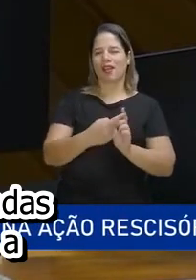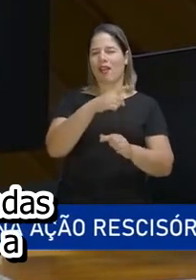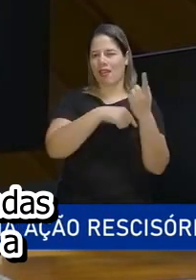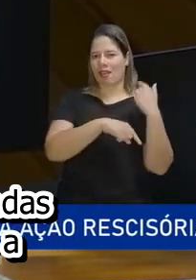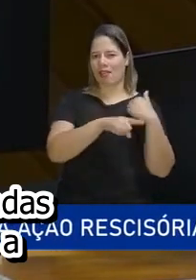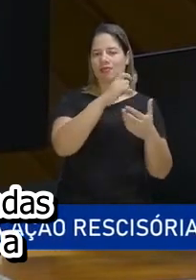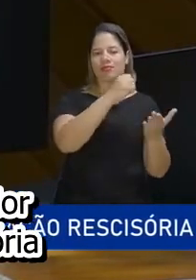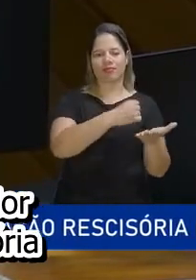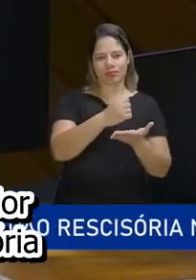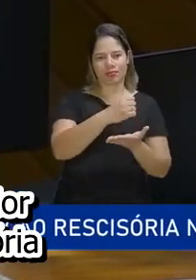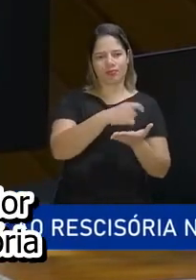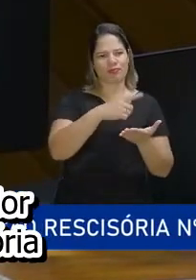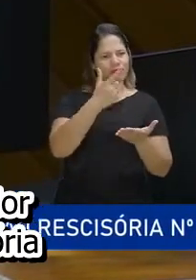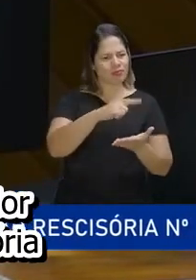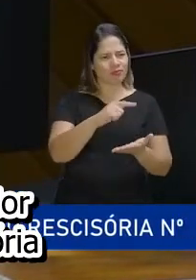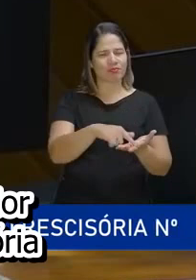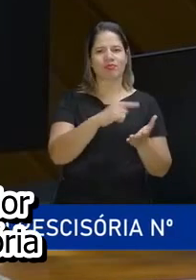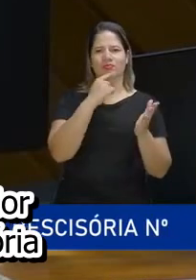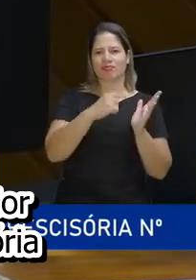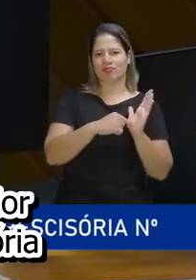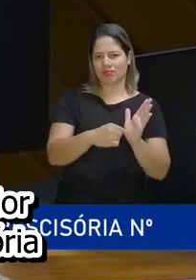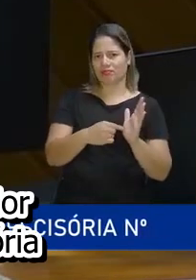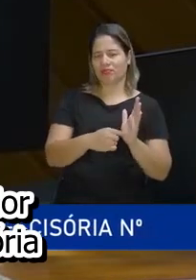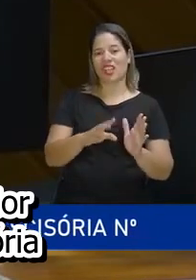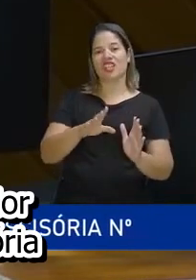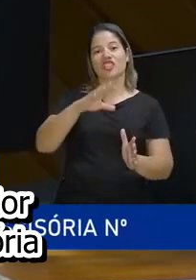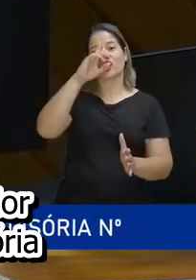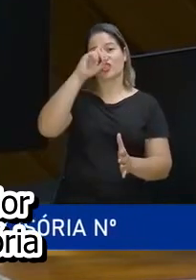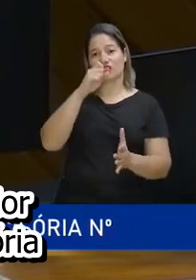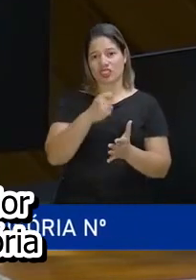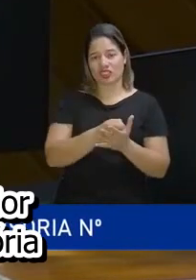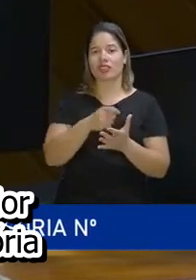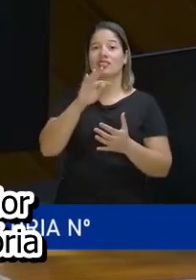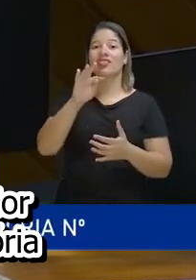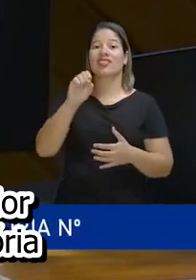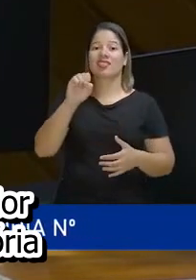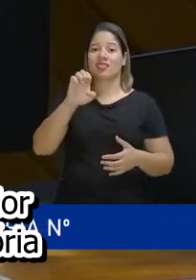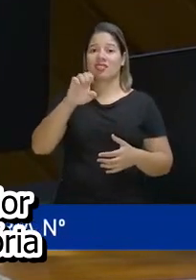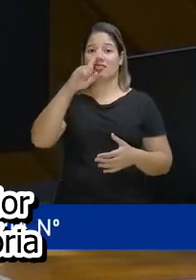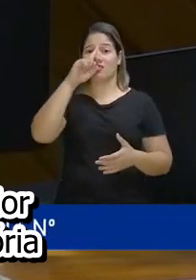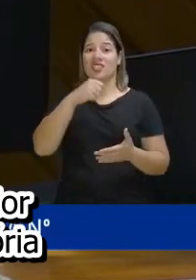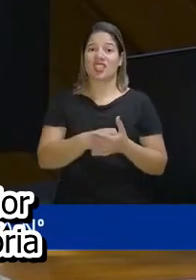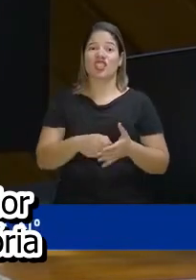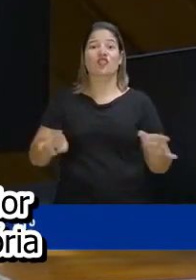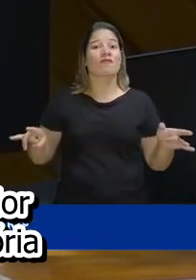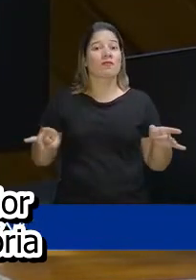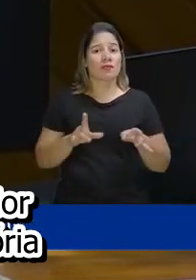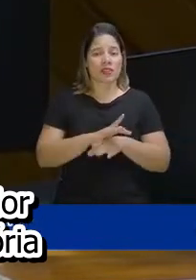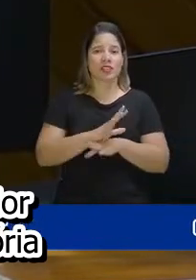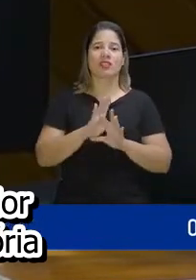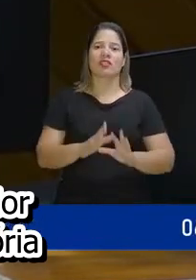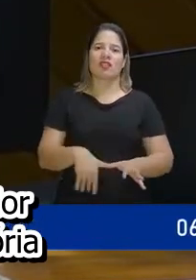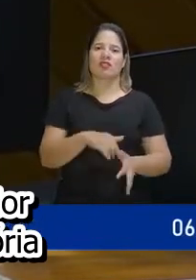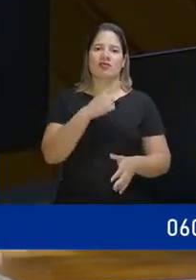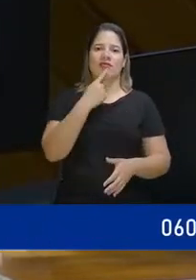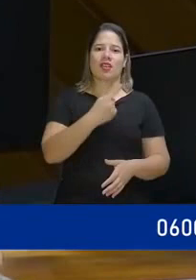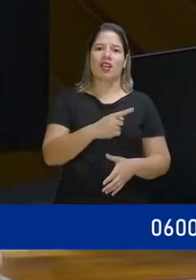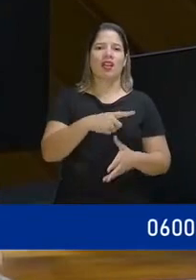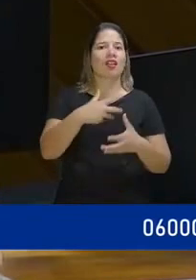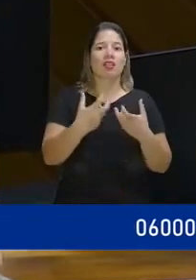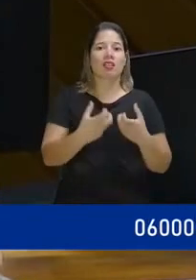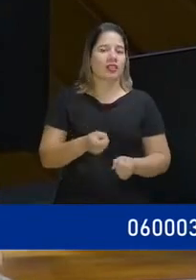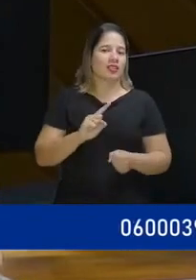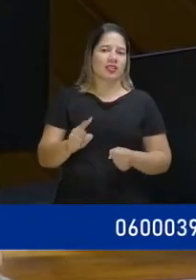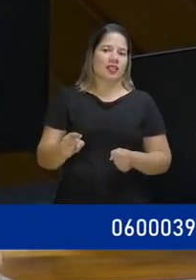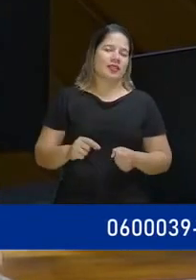os mesmos fundamentos, a qual já teve decisão definitiva do Tribunal Superior Eleitoral, mantendo a inadmissibilidade da rescisória para o